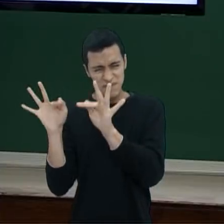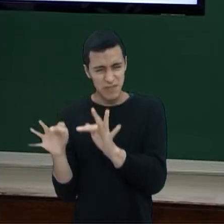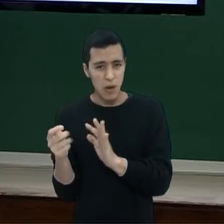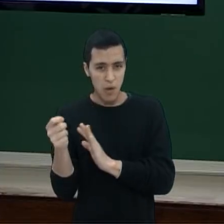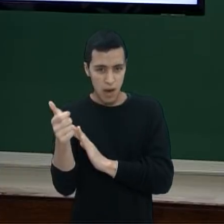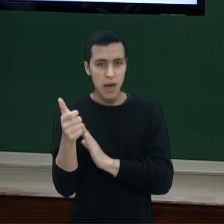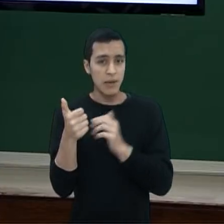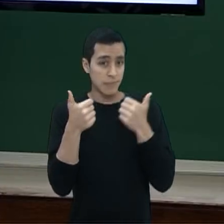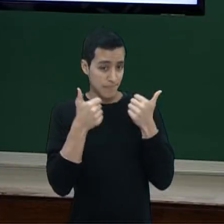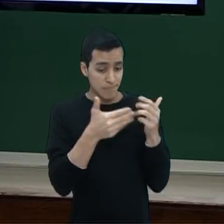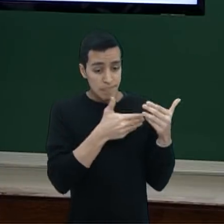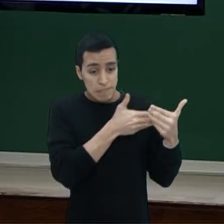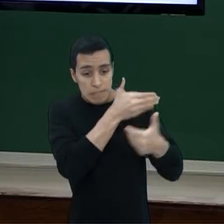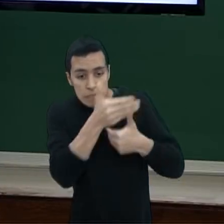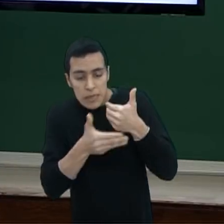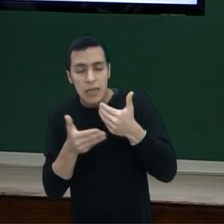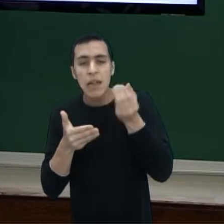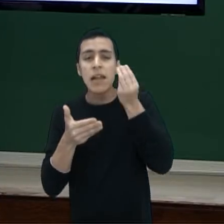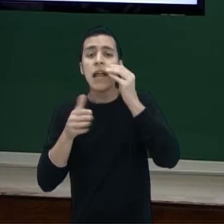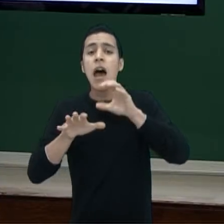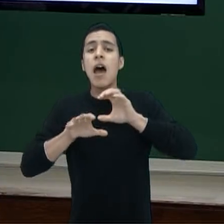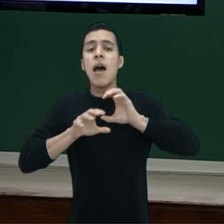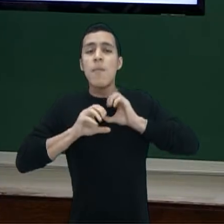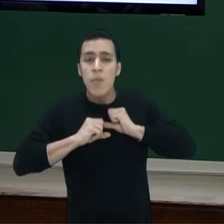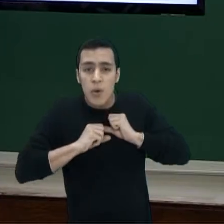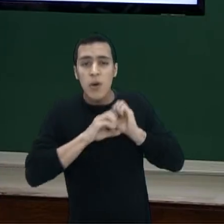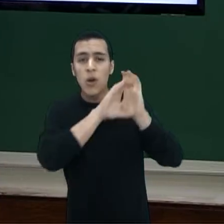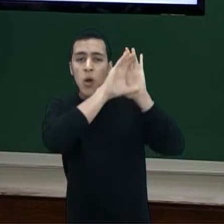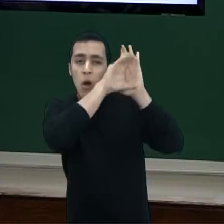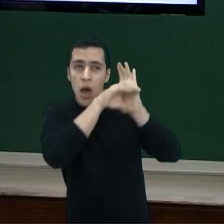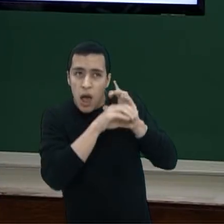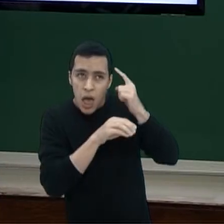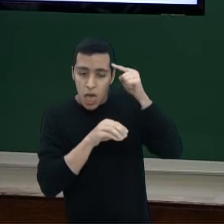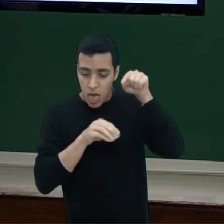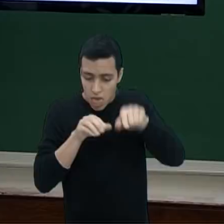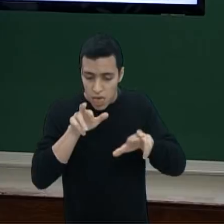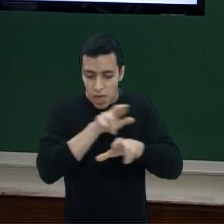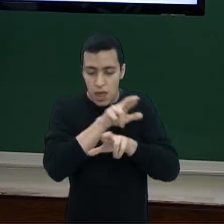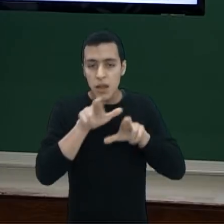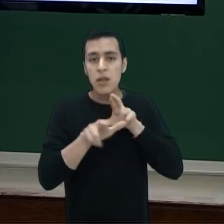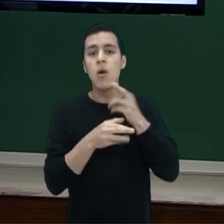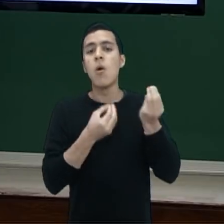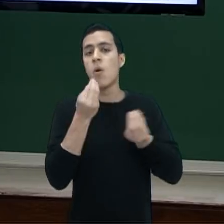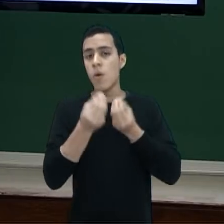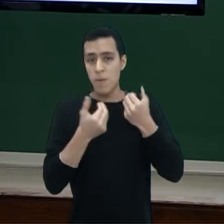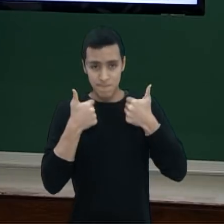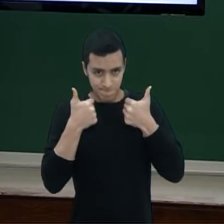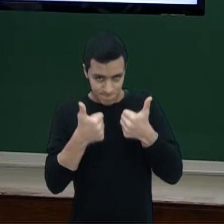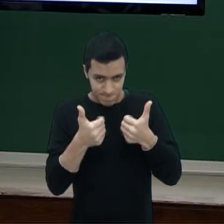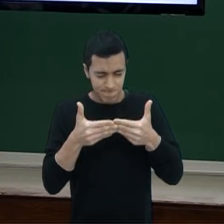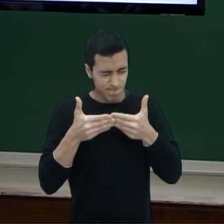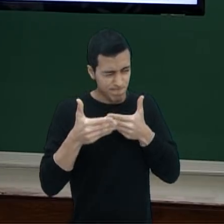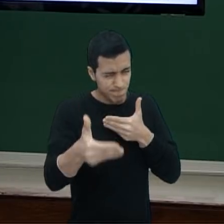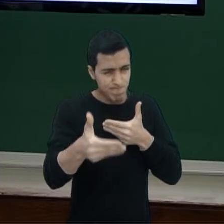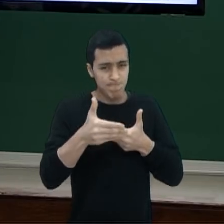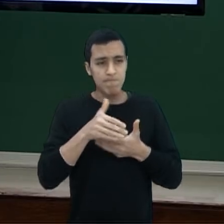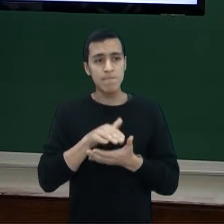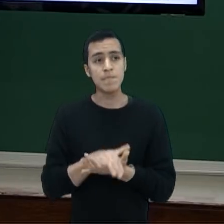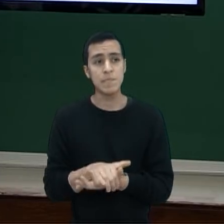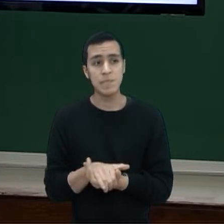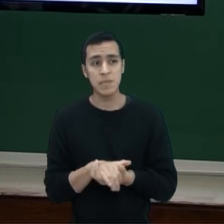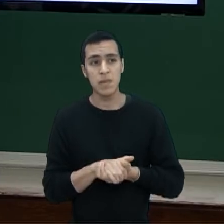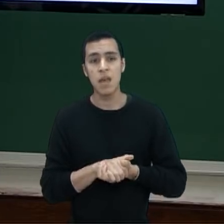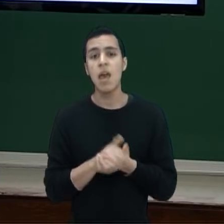acompanhar para a gente poder se apropriar aí desses conceitos, né, e fazer as relações conceituais adequadas, ok? Vamos lá, então?